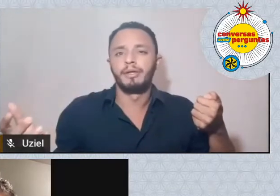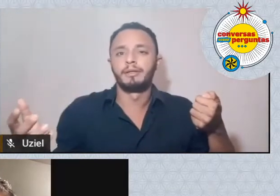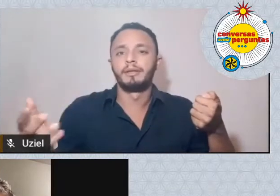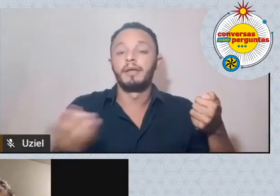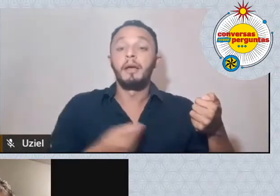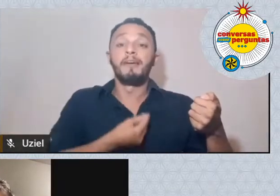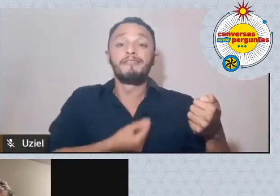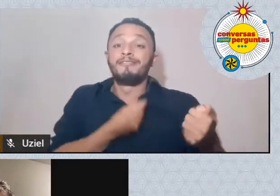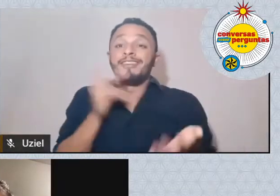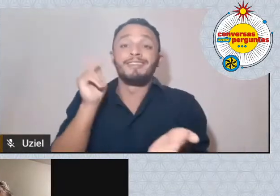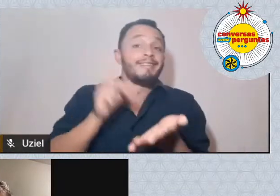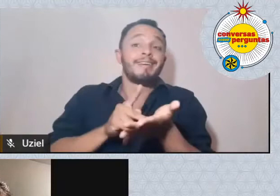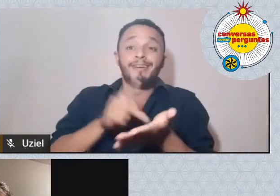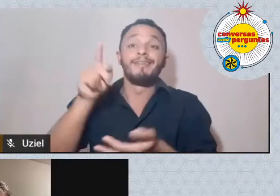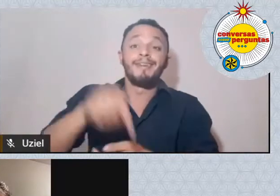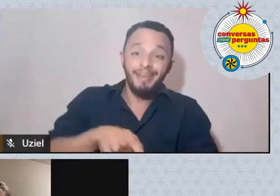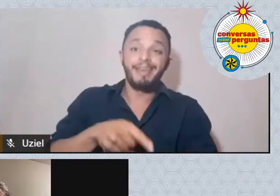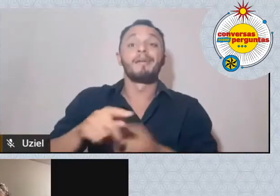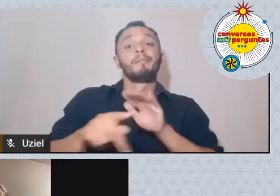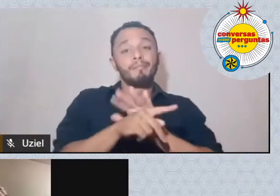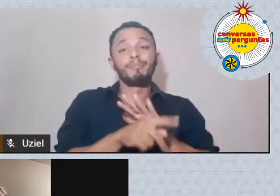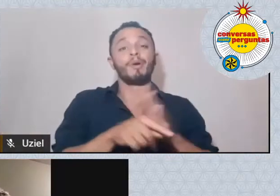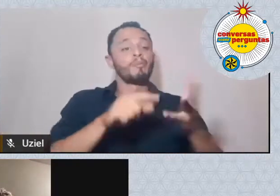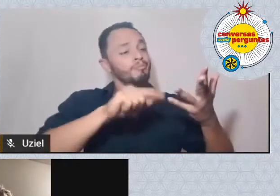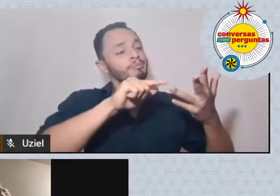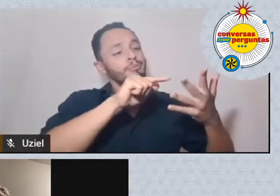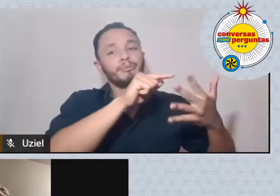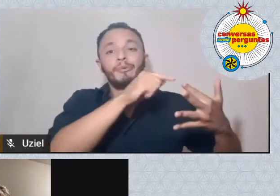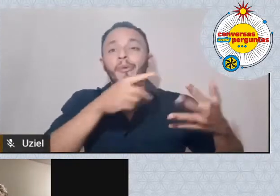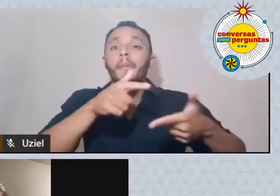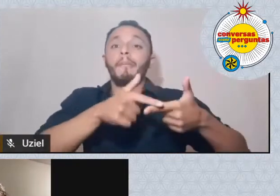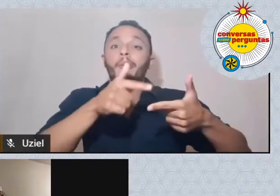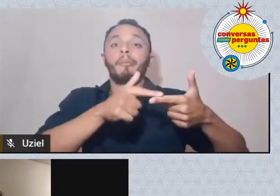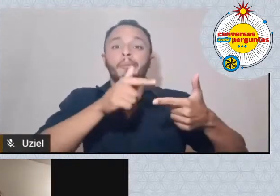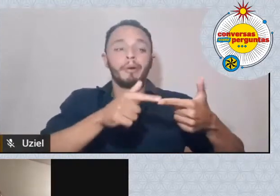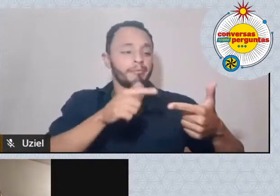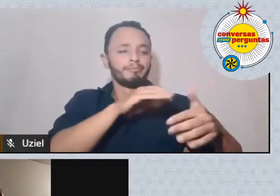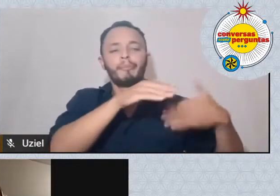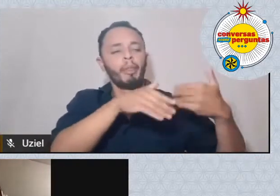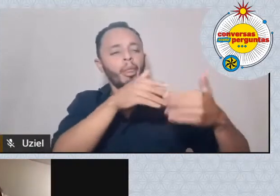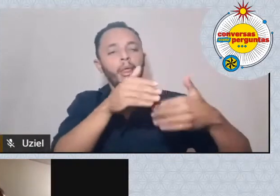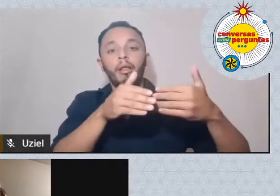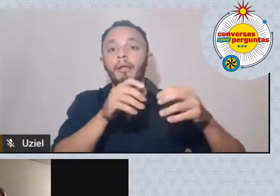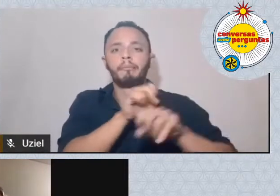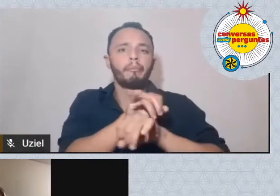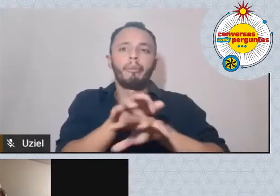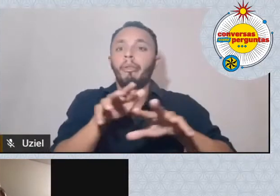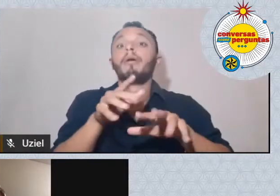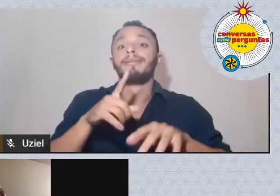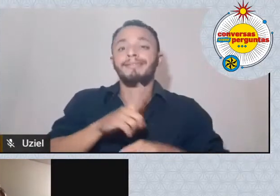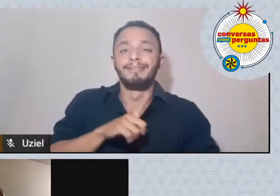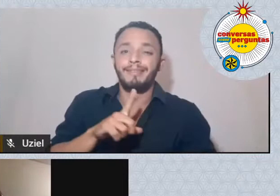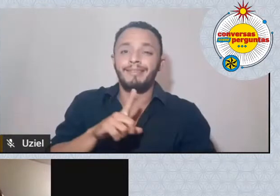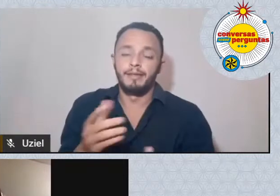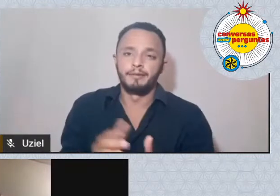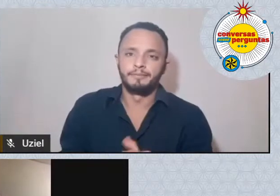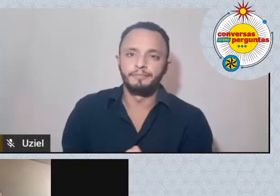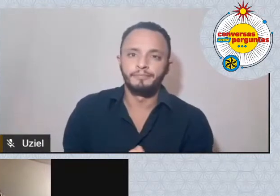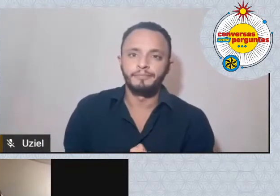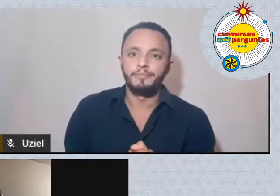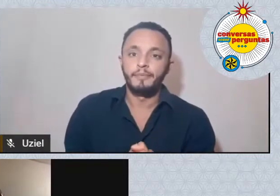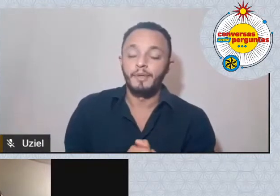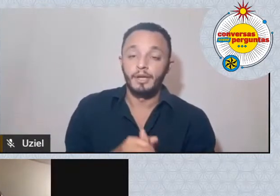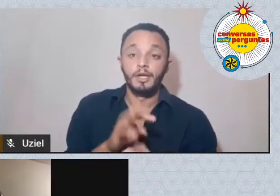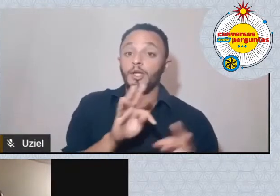tudo junto e misturado. Né? Uma coisa leva a outra, e, de certa forma, a gente precisa tratá-las todas ao